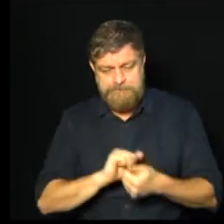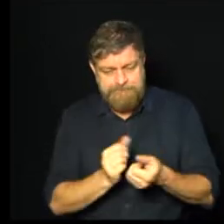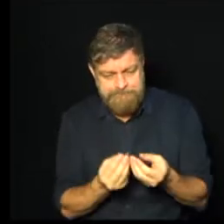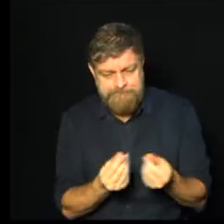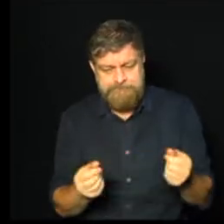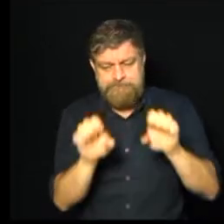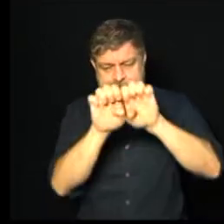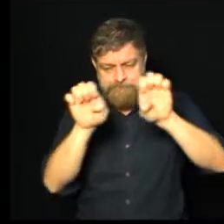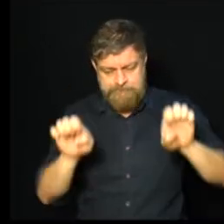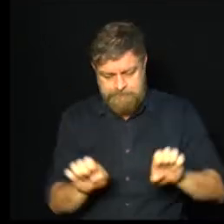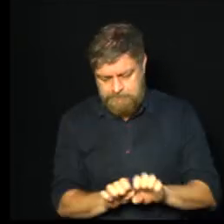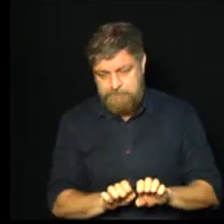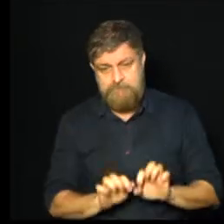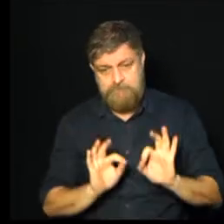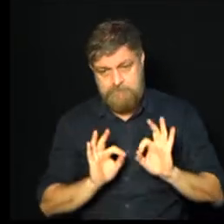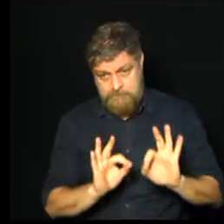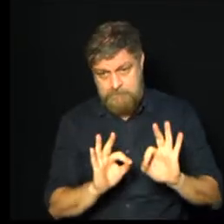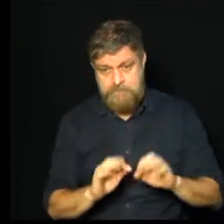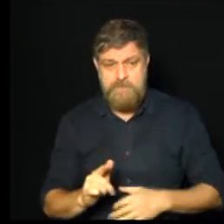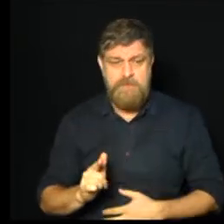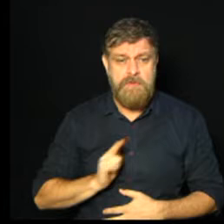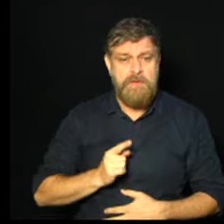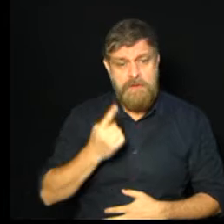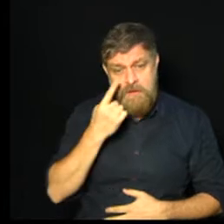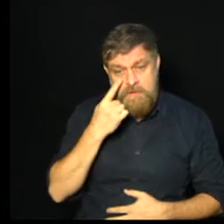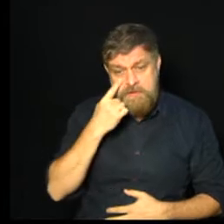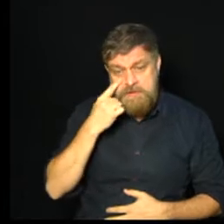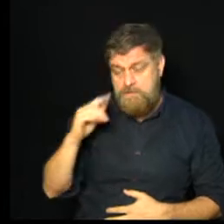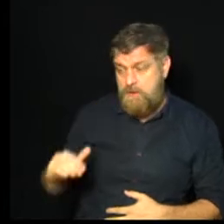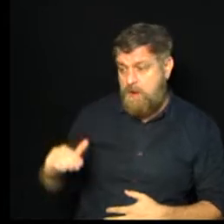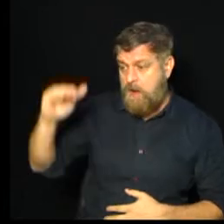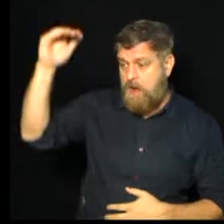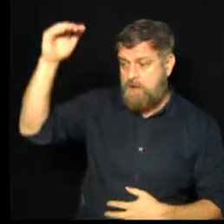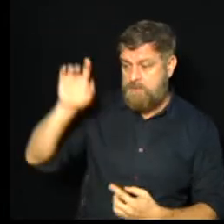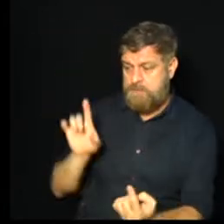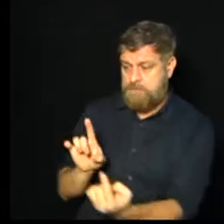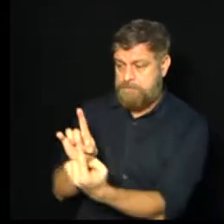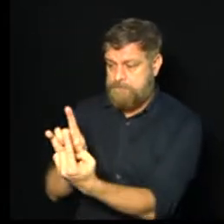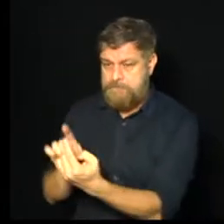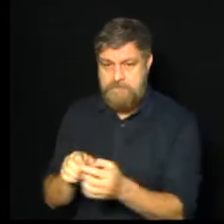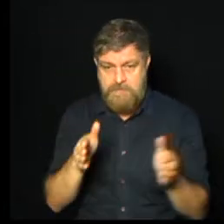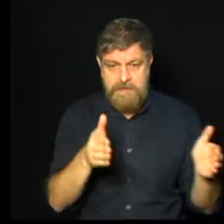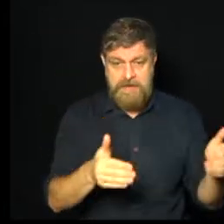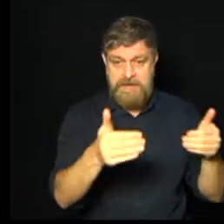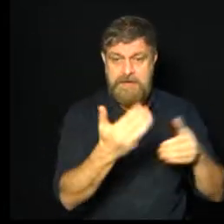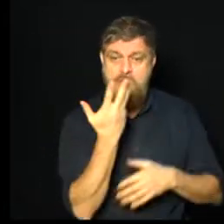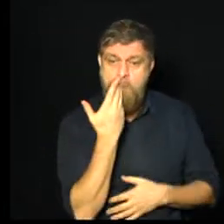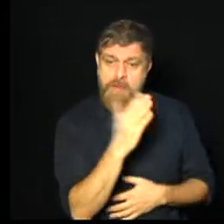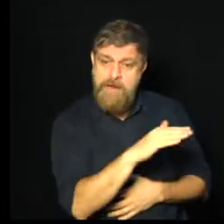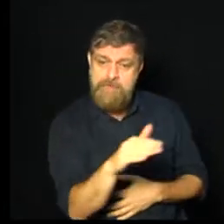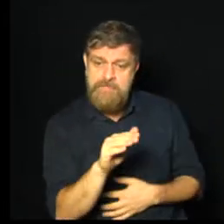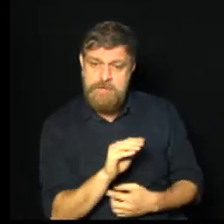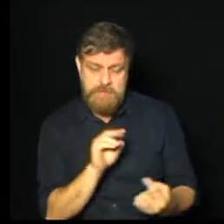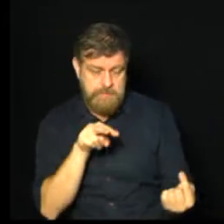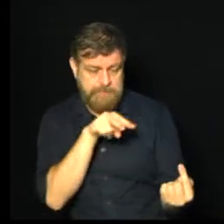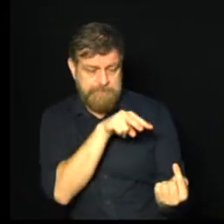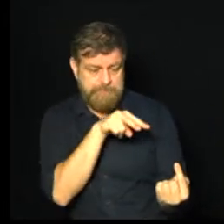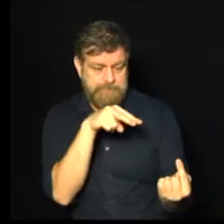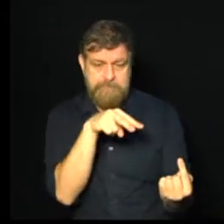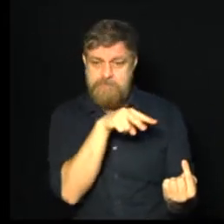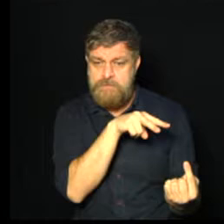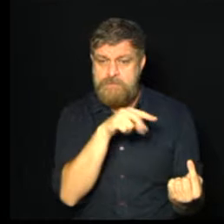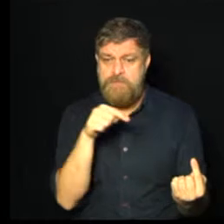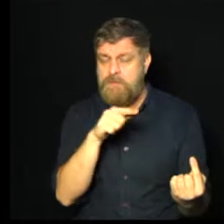estrutural. Temos a observação adulto e a observação infantil nesse próximo slide, em que a gente tem,